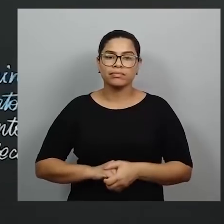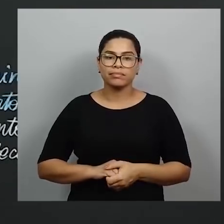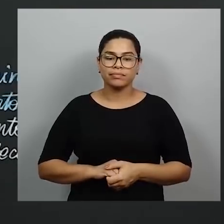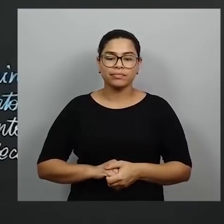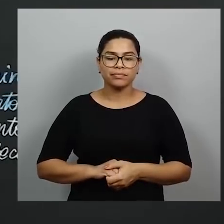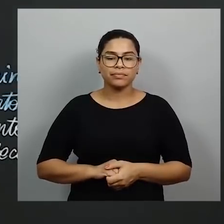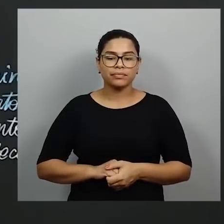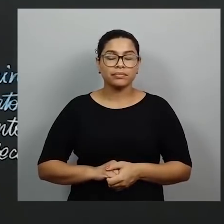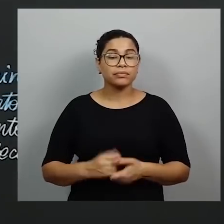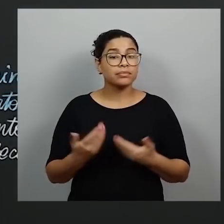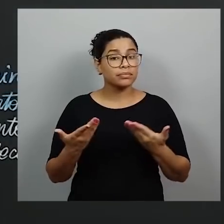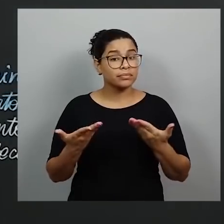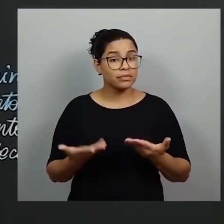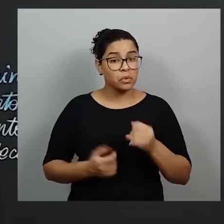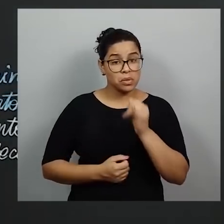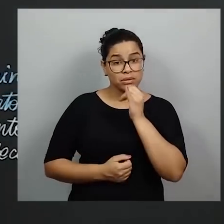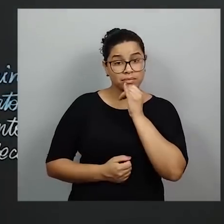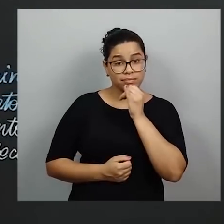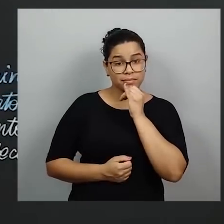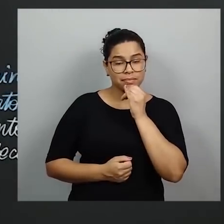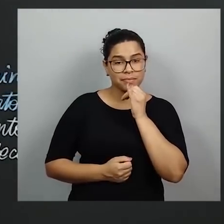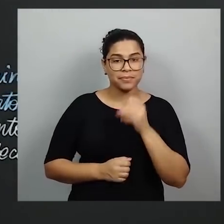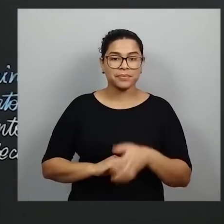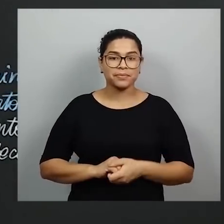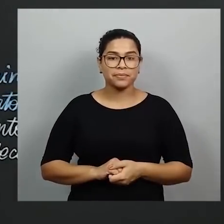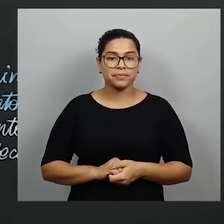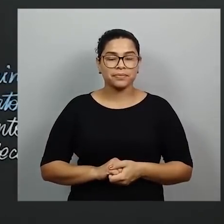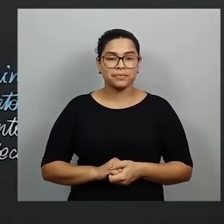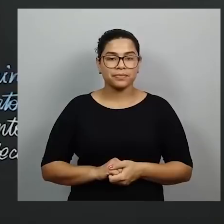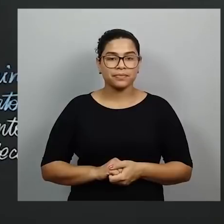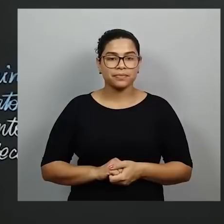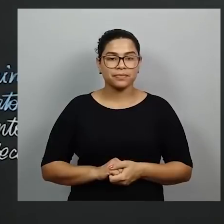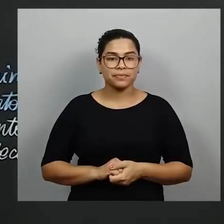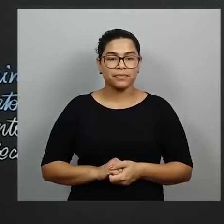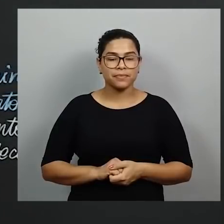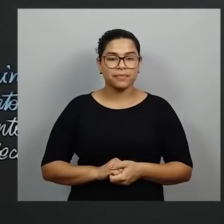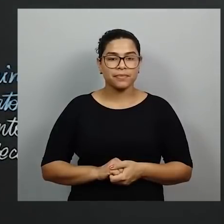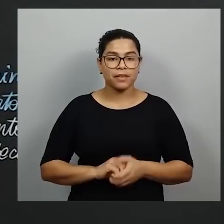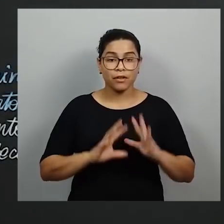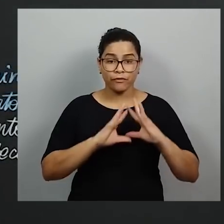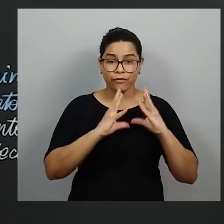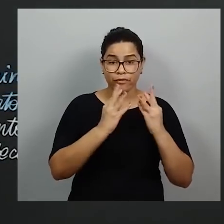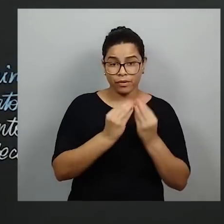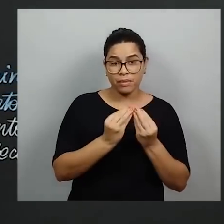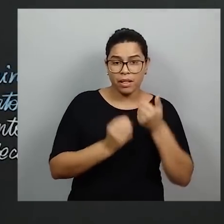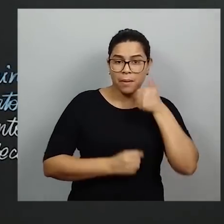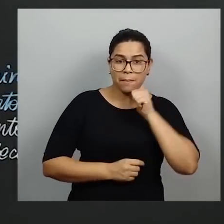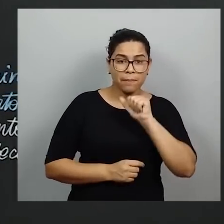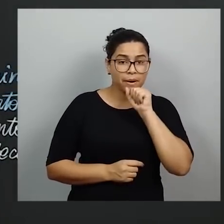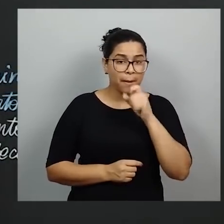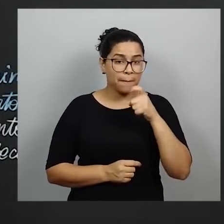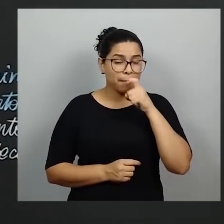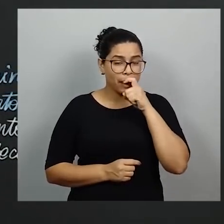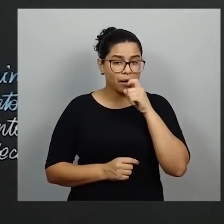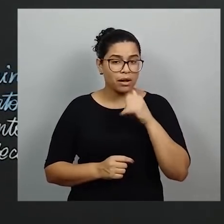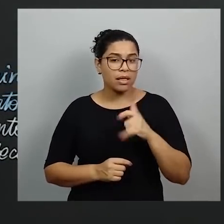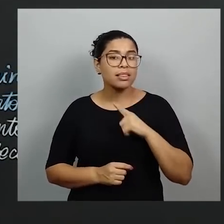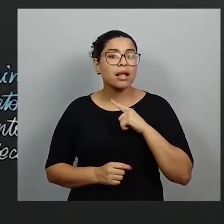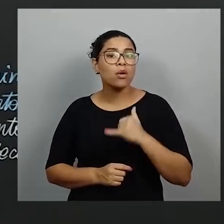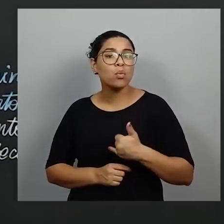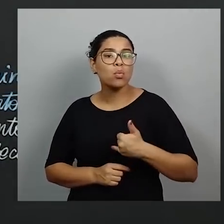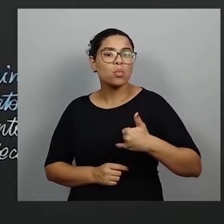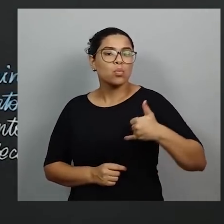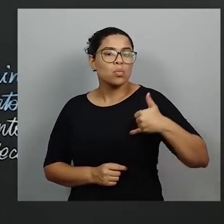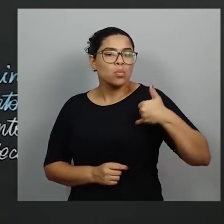específicas. Bom, vamos ver um exemplo aqui, olha só. Os pais têm orgulho dos filhos. Quem tem orgulho